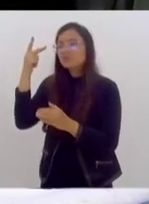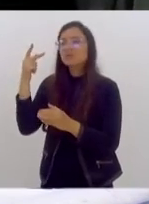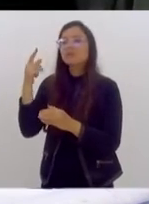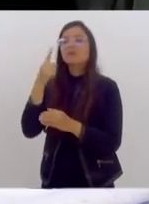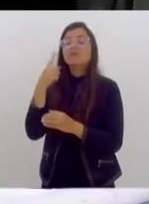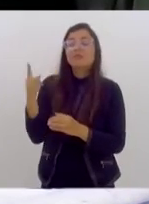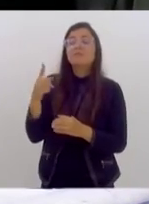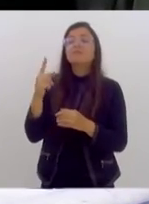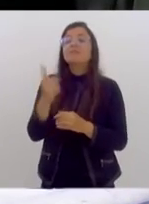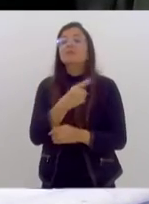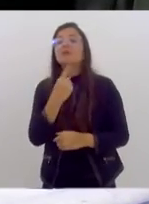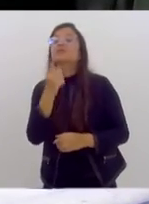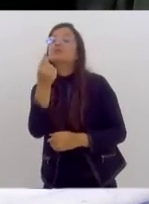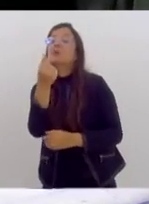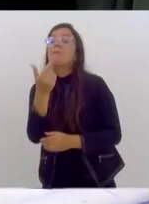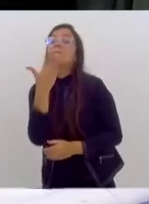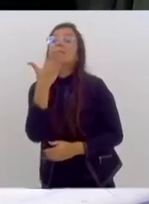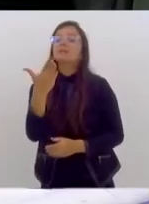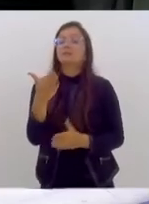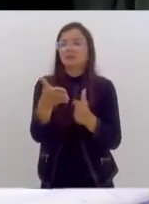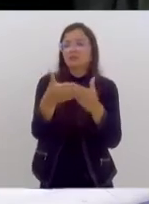gente vai propor evidentemente